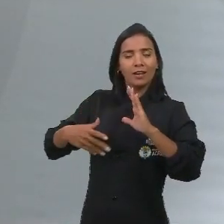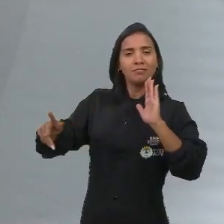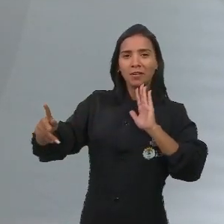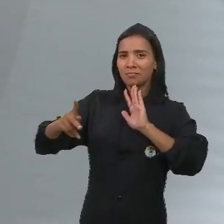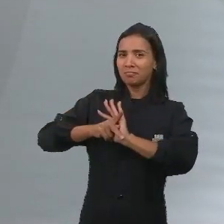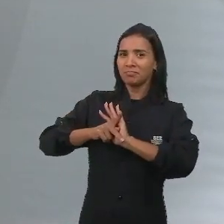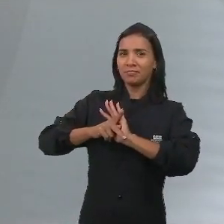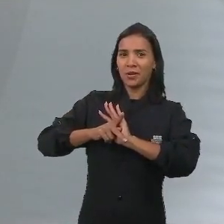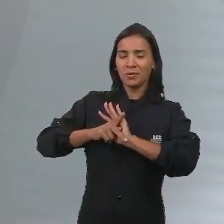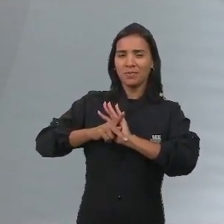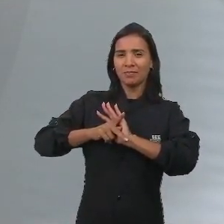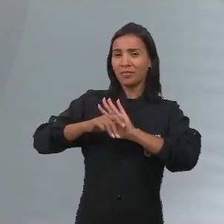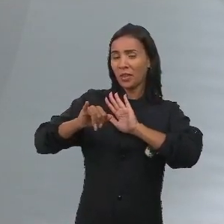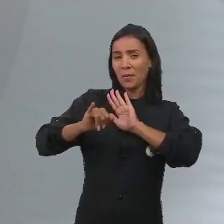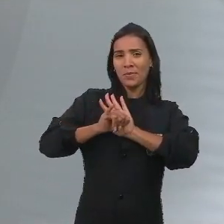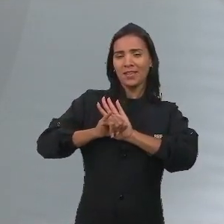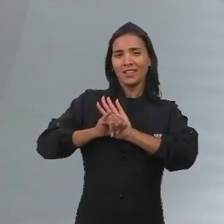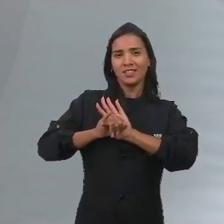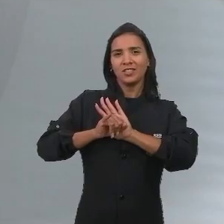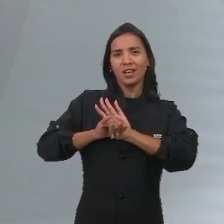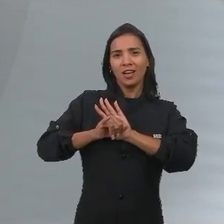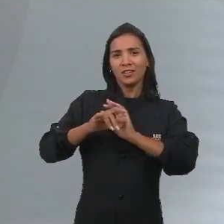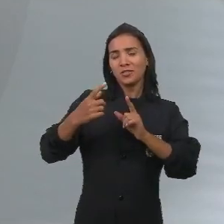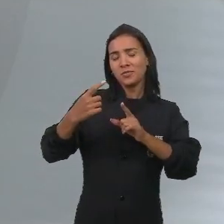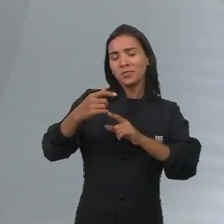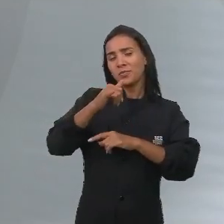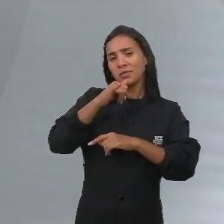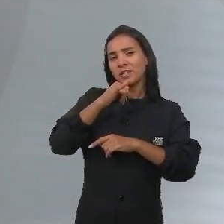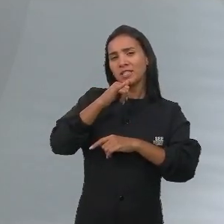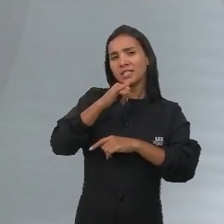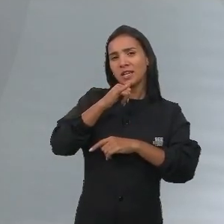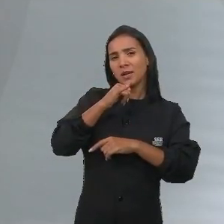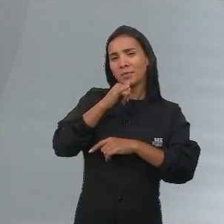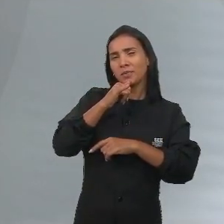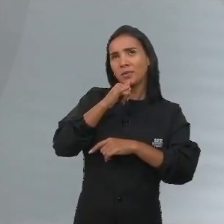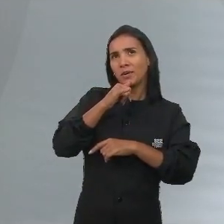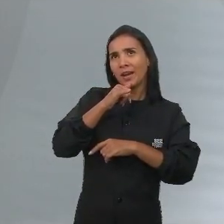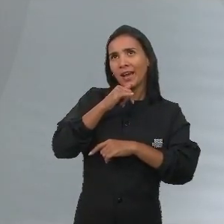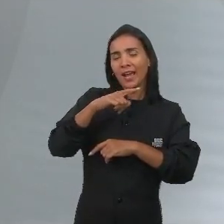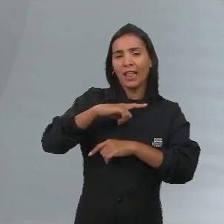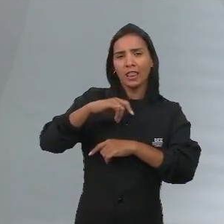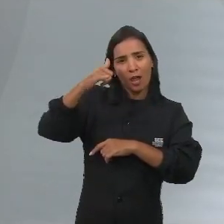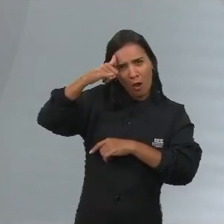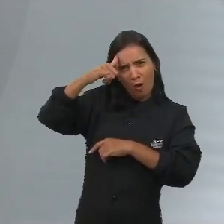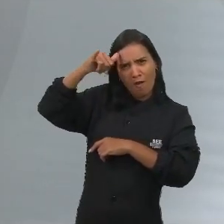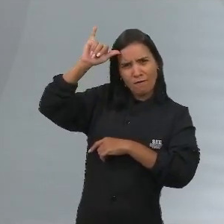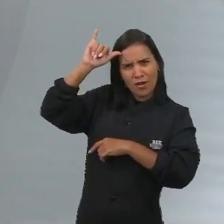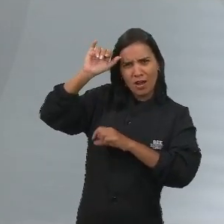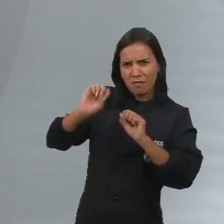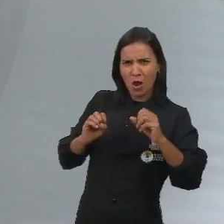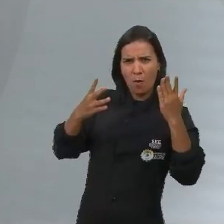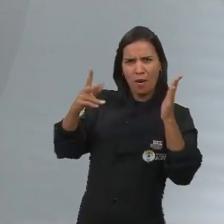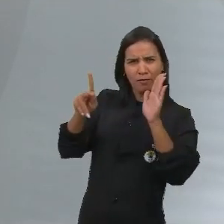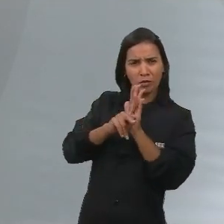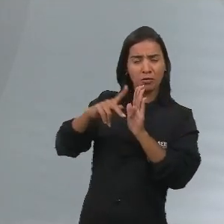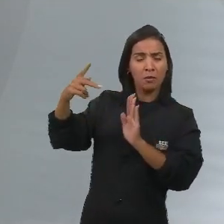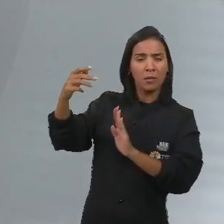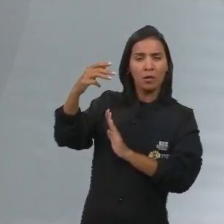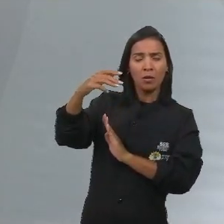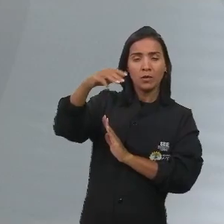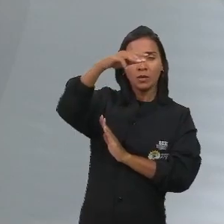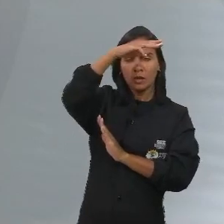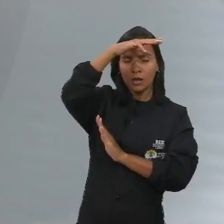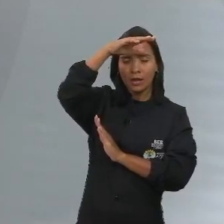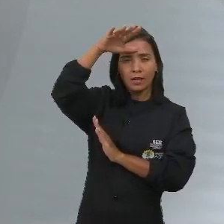parte da minha identidade Bumba Meu Boi que faz parte da identidade de determinado grupo eh toadas Carimbó ai